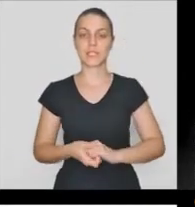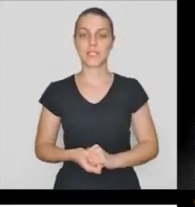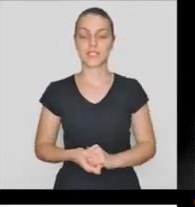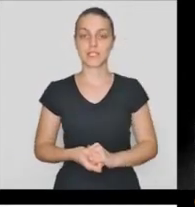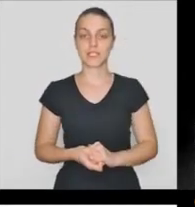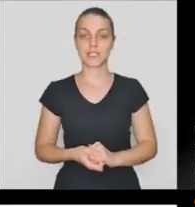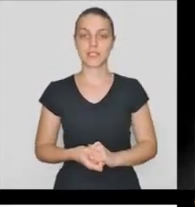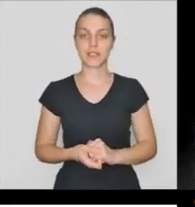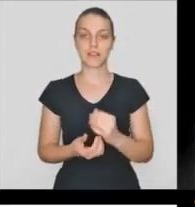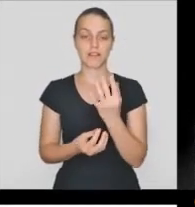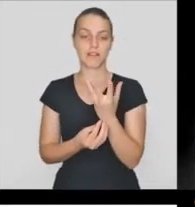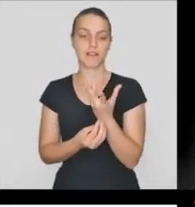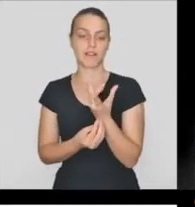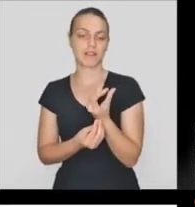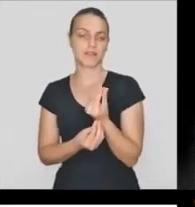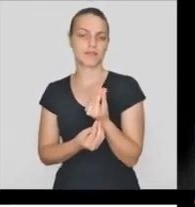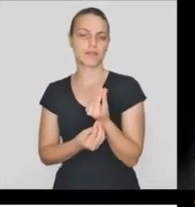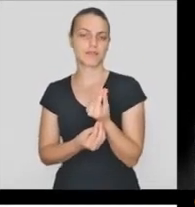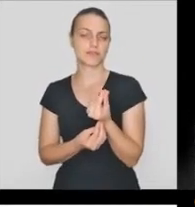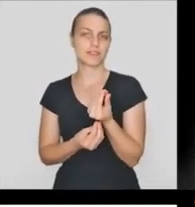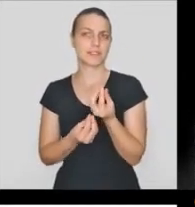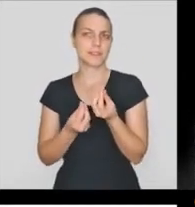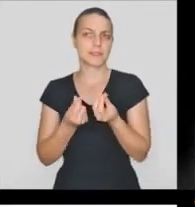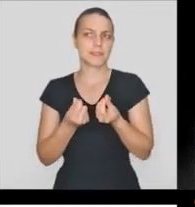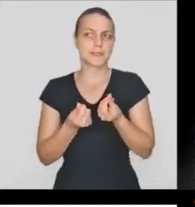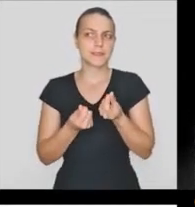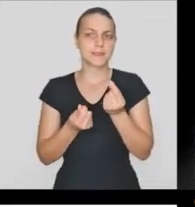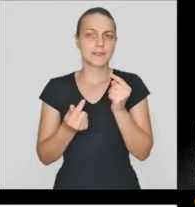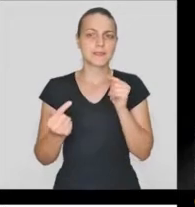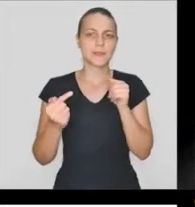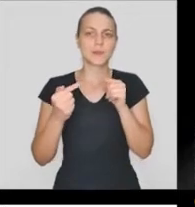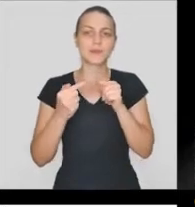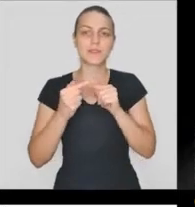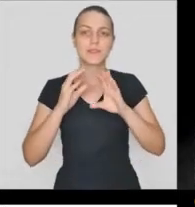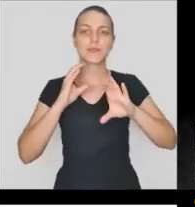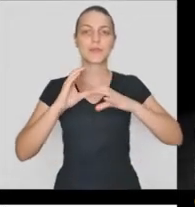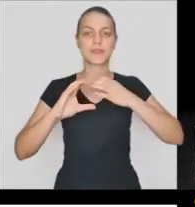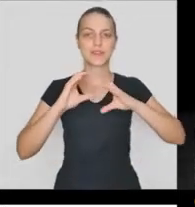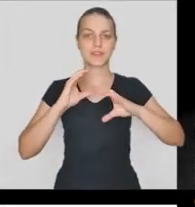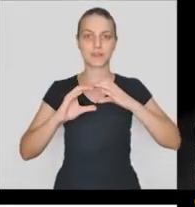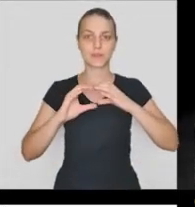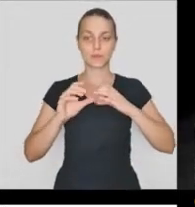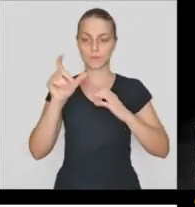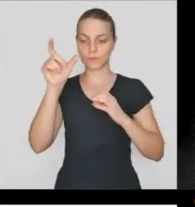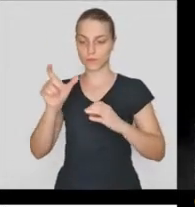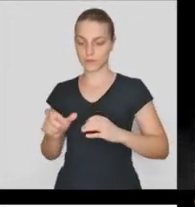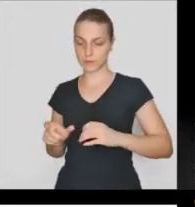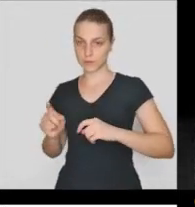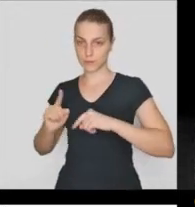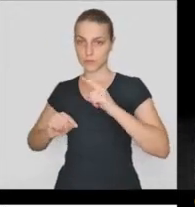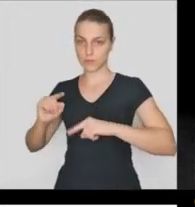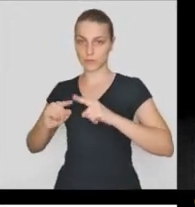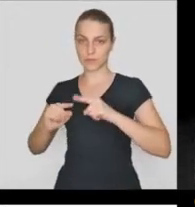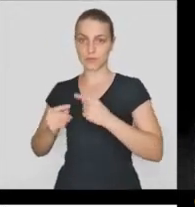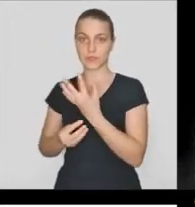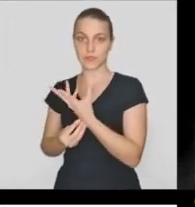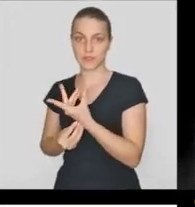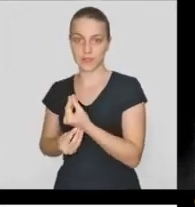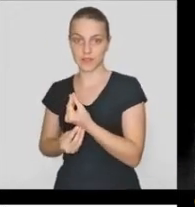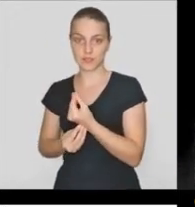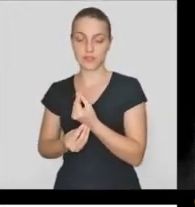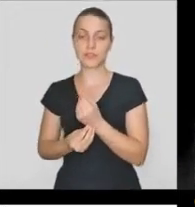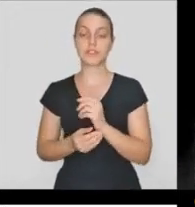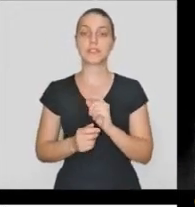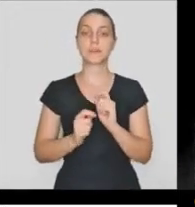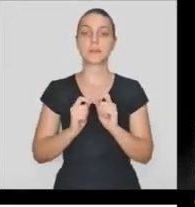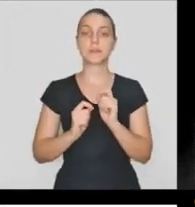a arte é uma espécie de comunicação, em que o artista é aquele que emite a mensagem, a obra